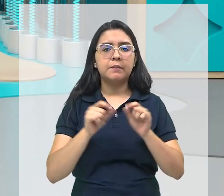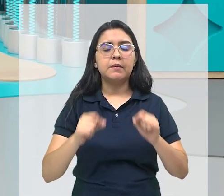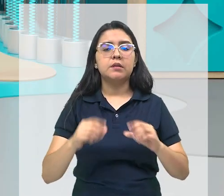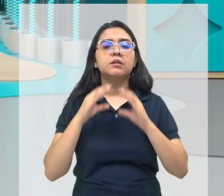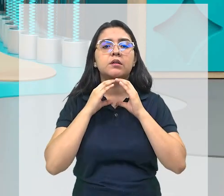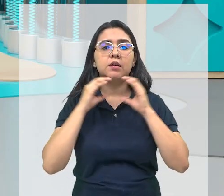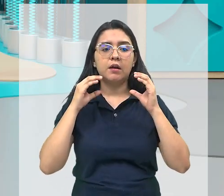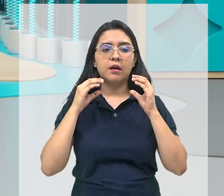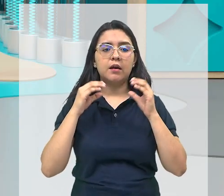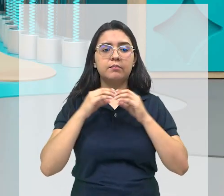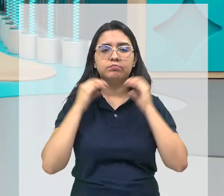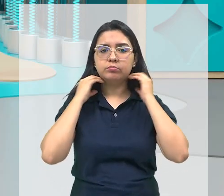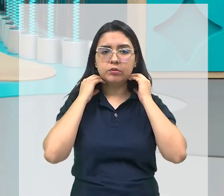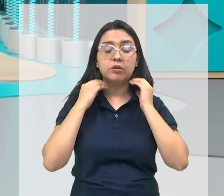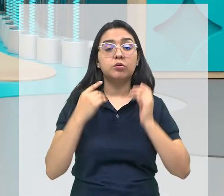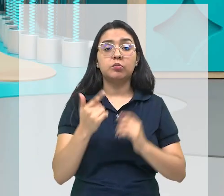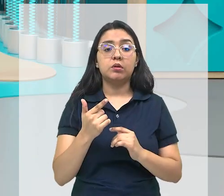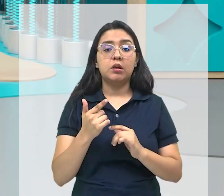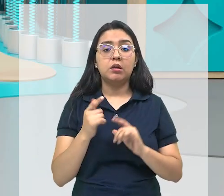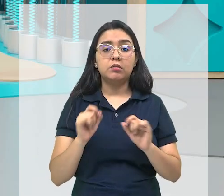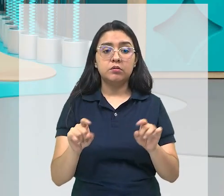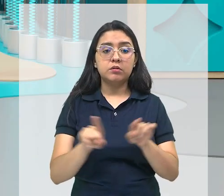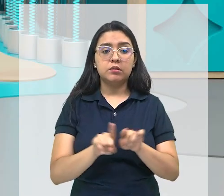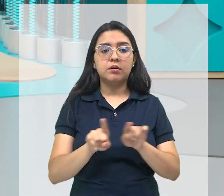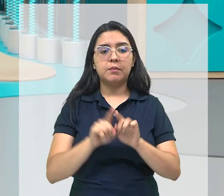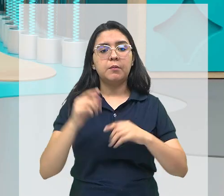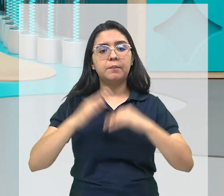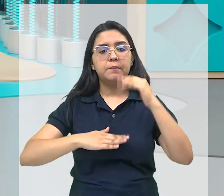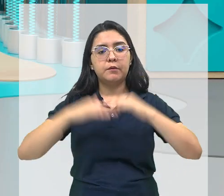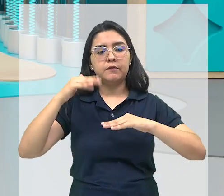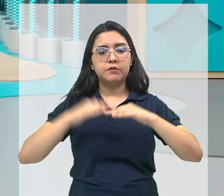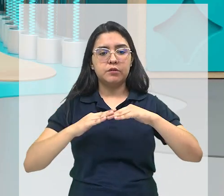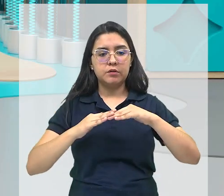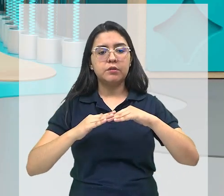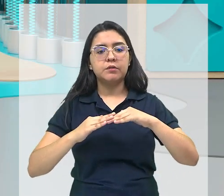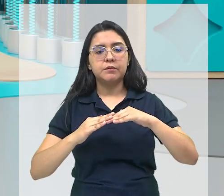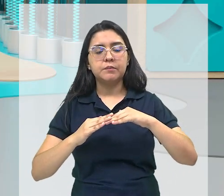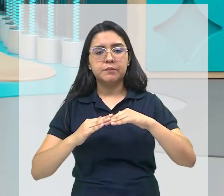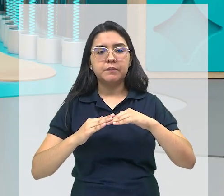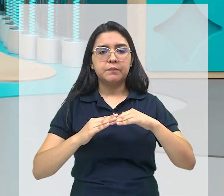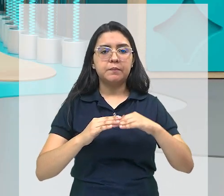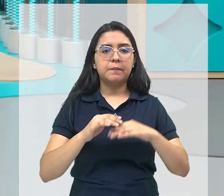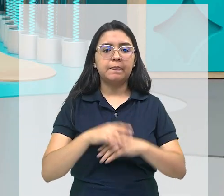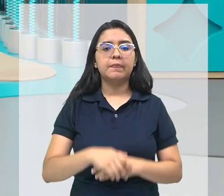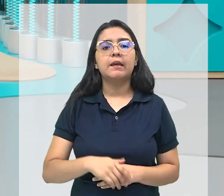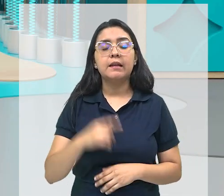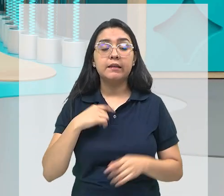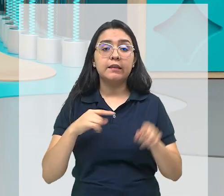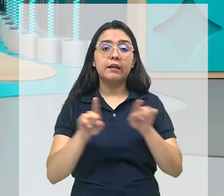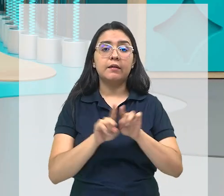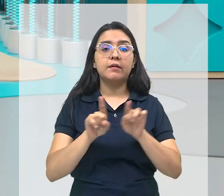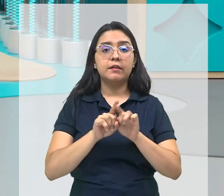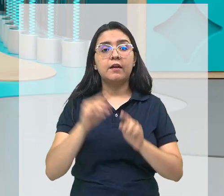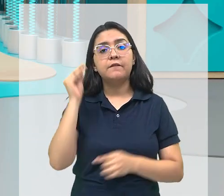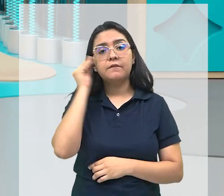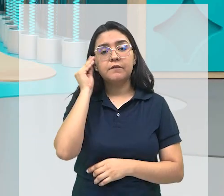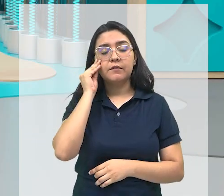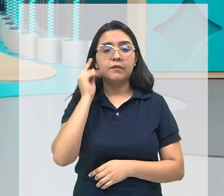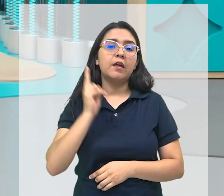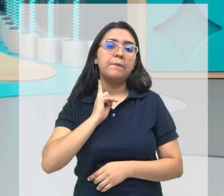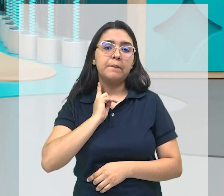Esse colar cervical aí, e o socorrista ali que está segurando no pescoço, ele está medindo o quê? Medindo